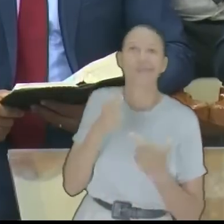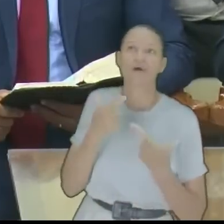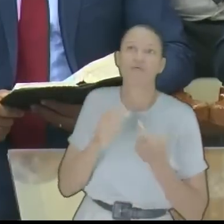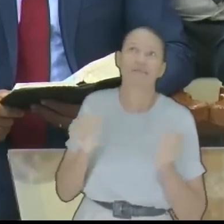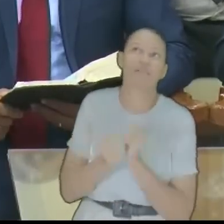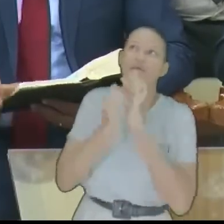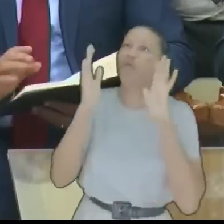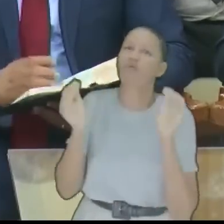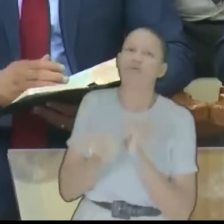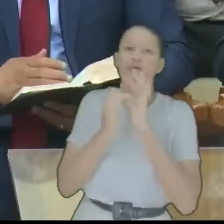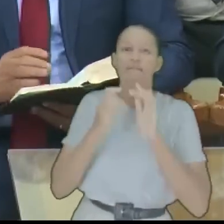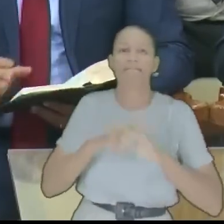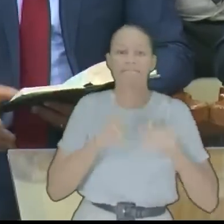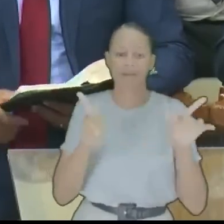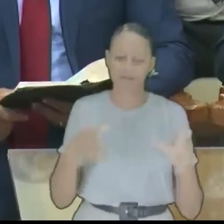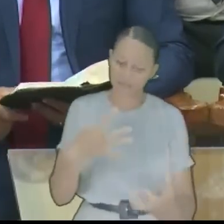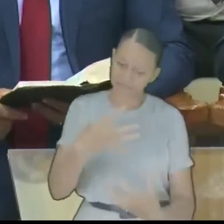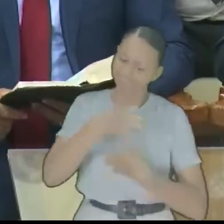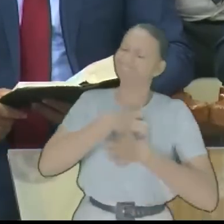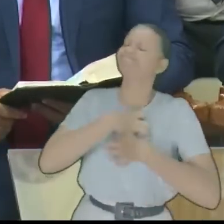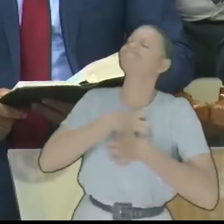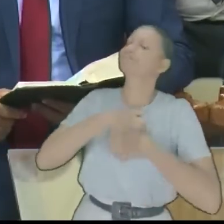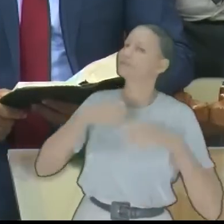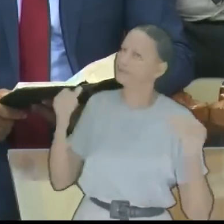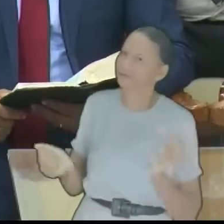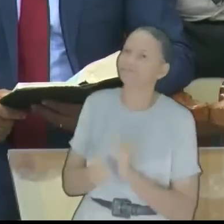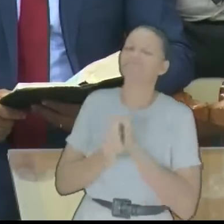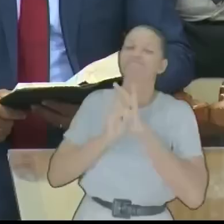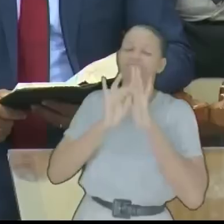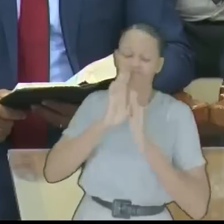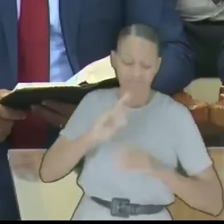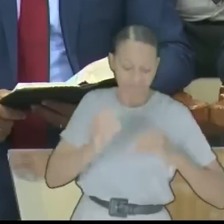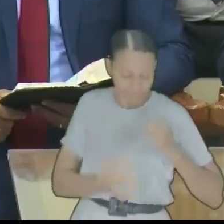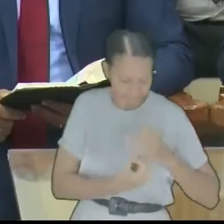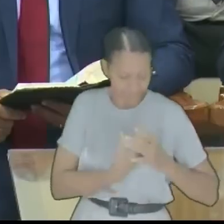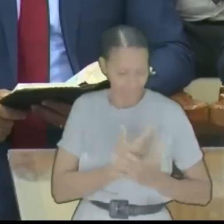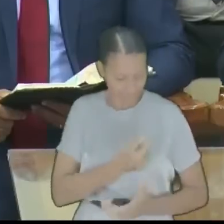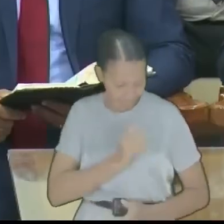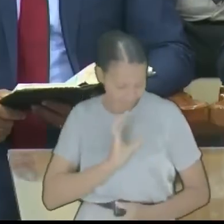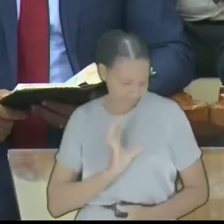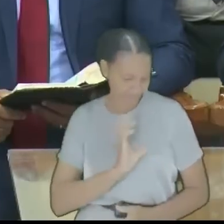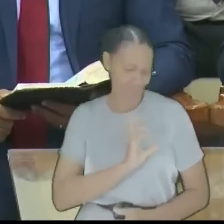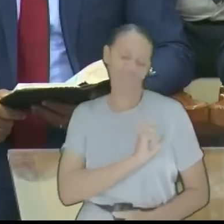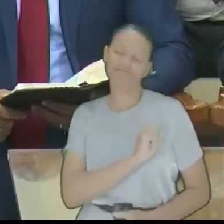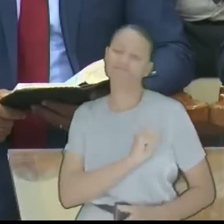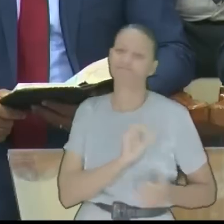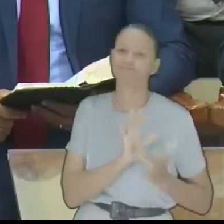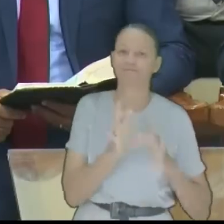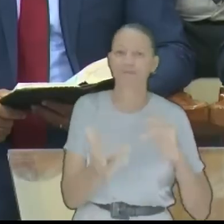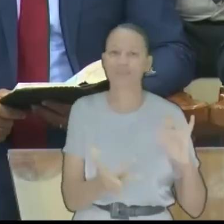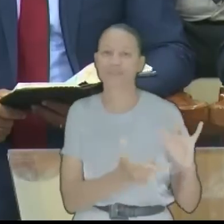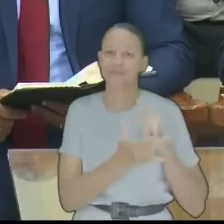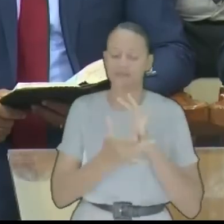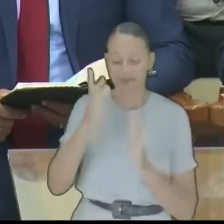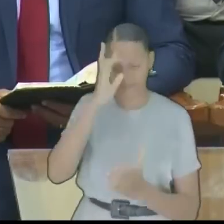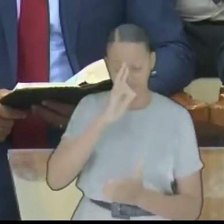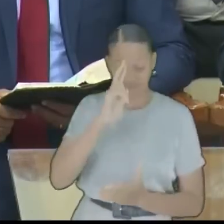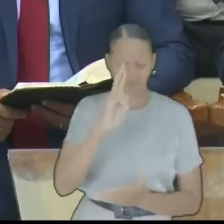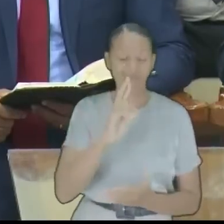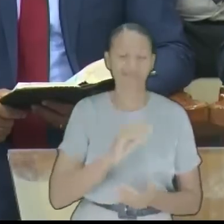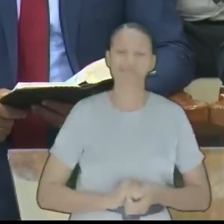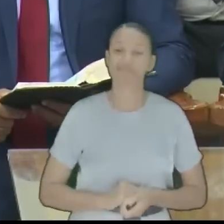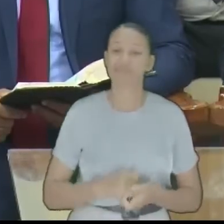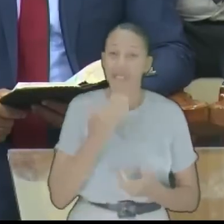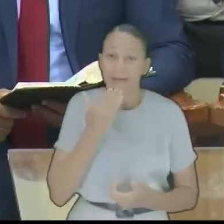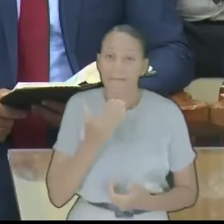vai sair glorificando a Cristo no seu coração. Você vai sair amando mais ao Senhor Jesus. E